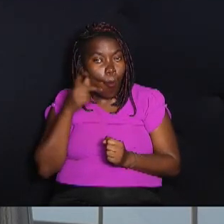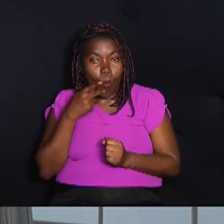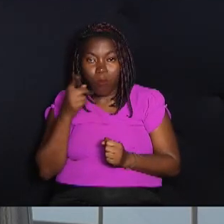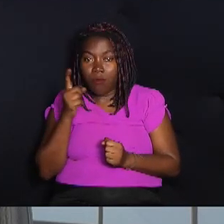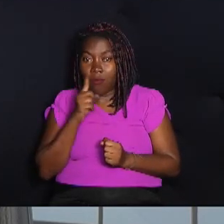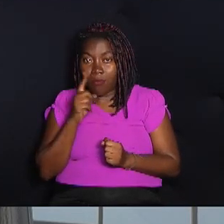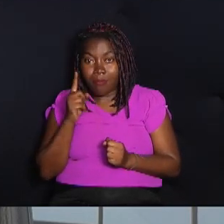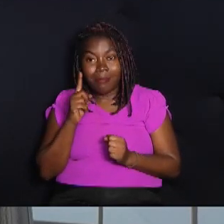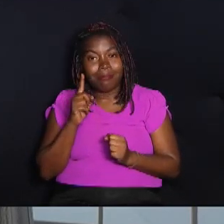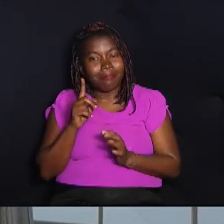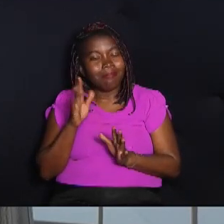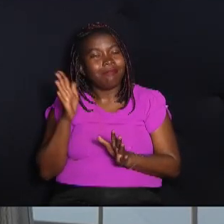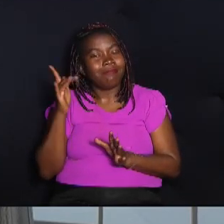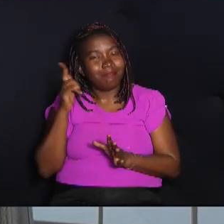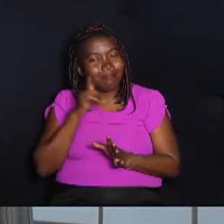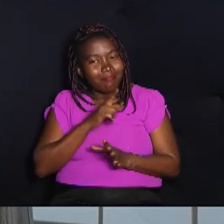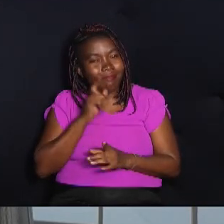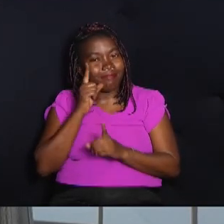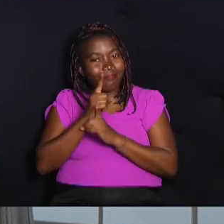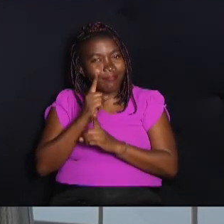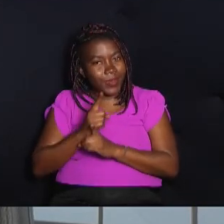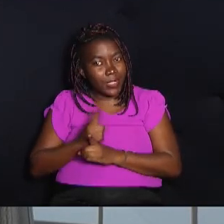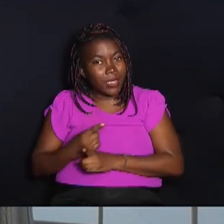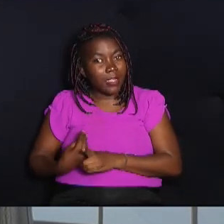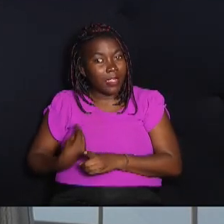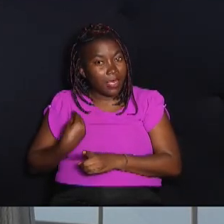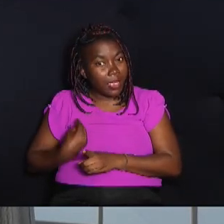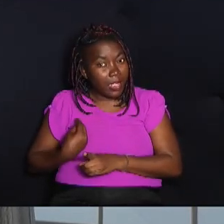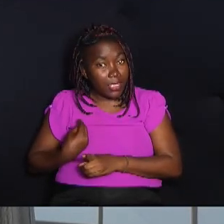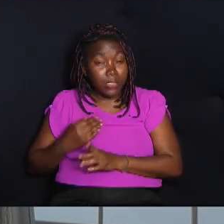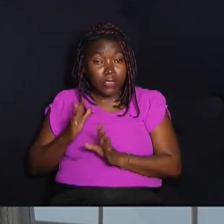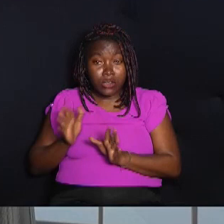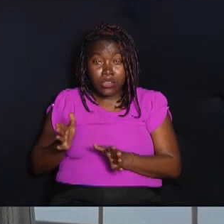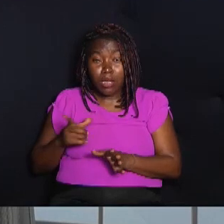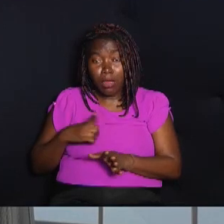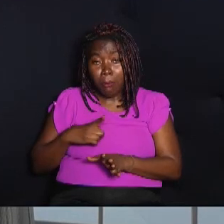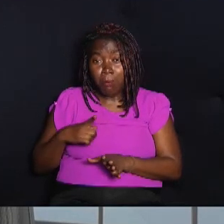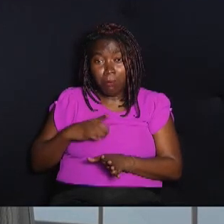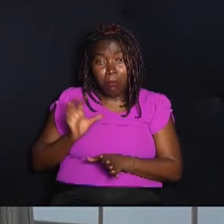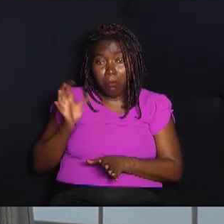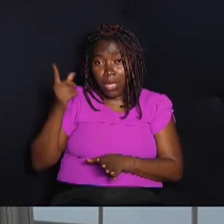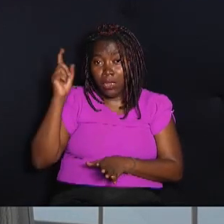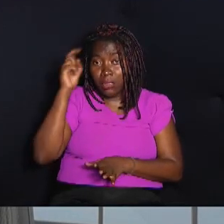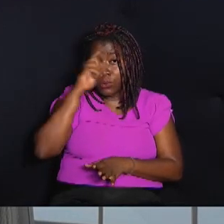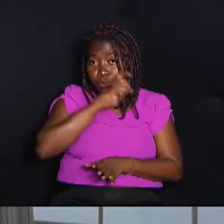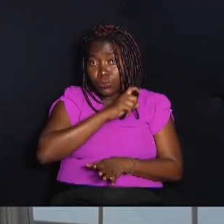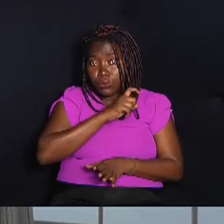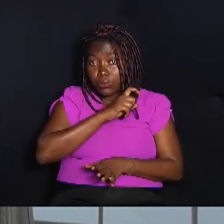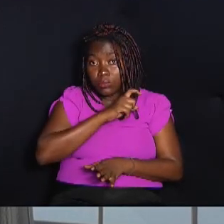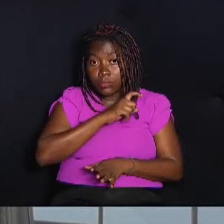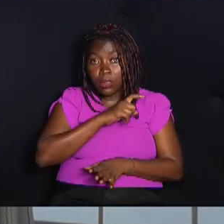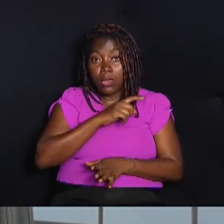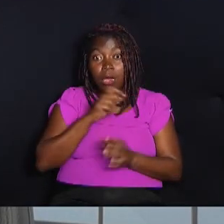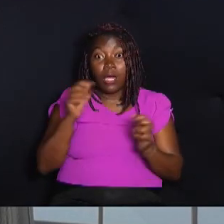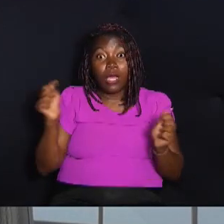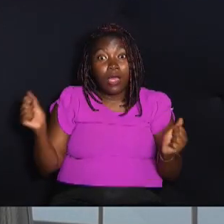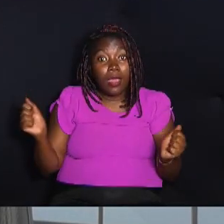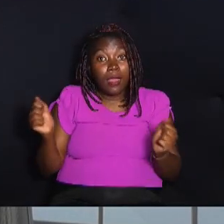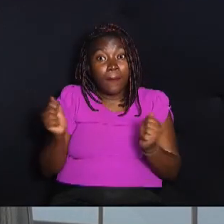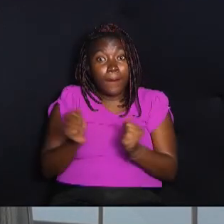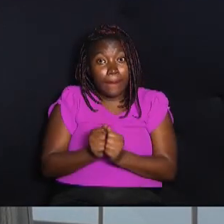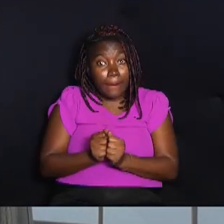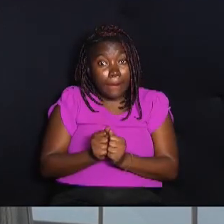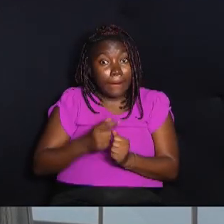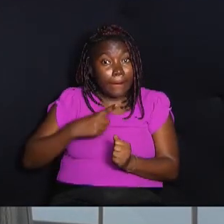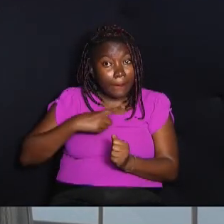gente consegue identificar na vida que a gente já passou por situações difíceis. E junto, né, tem a